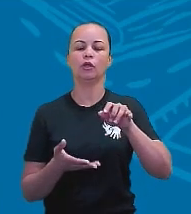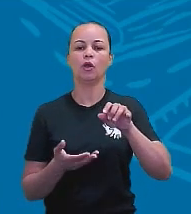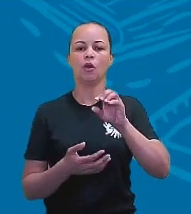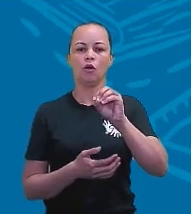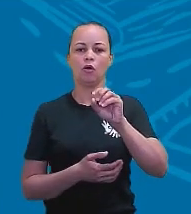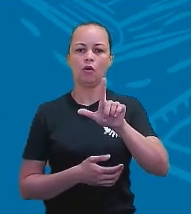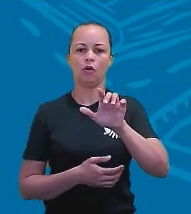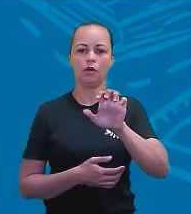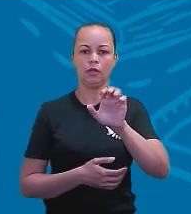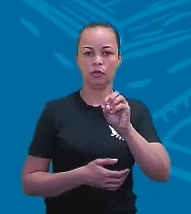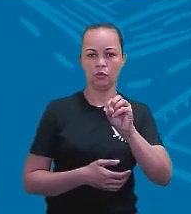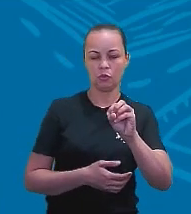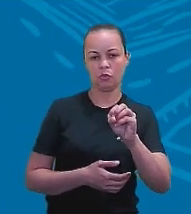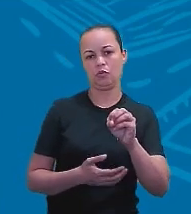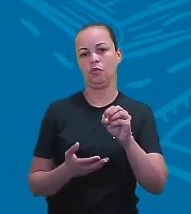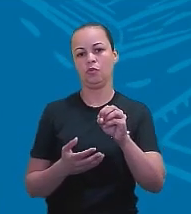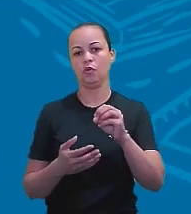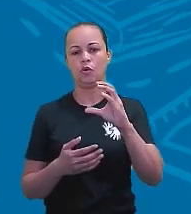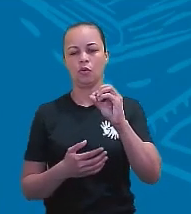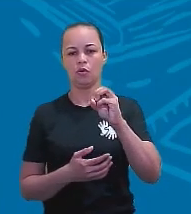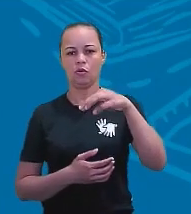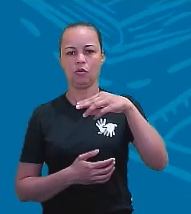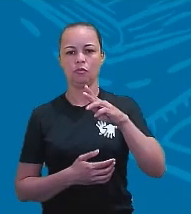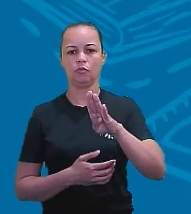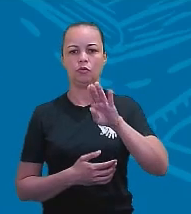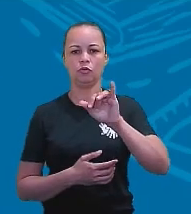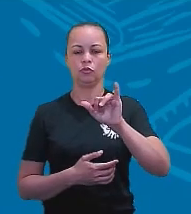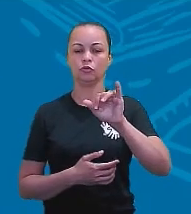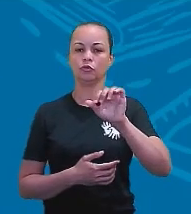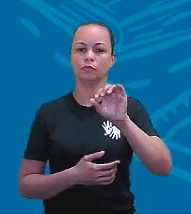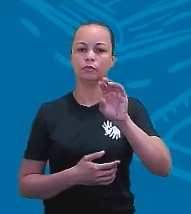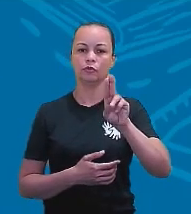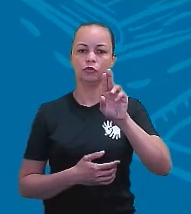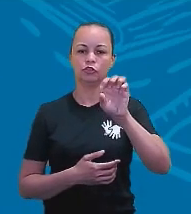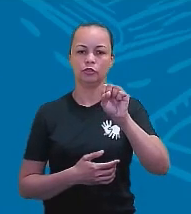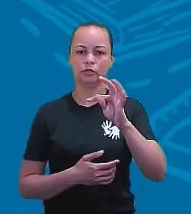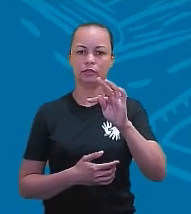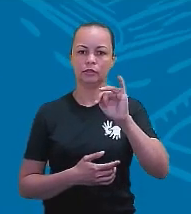poupando a floresta, foi poupando aí as reservas que nós